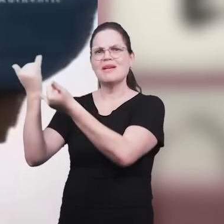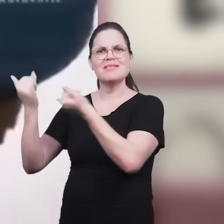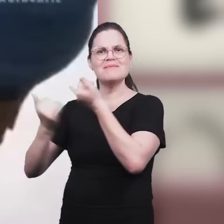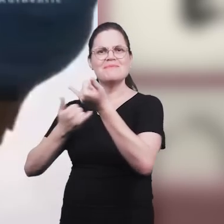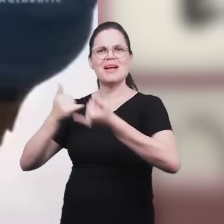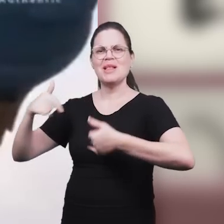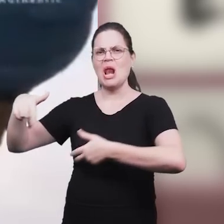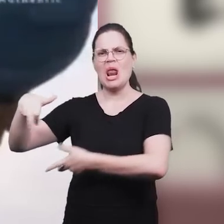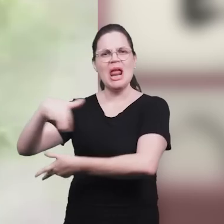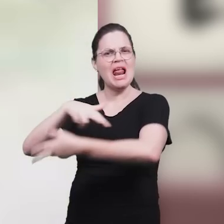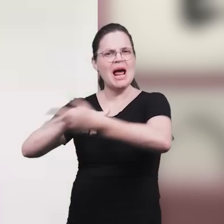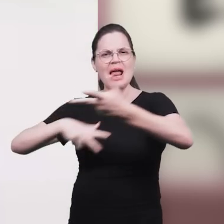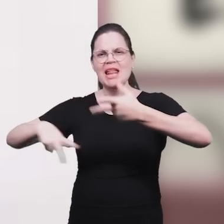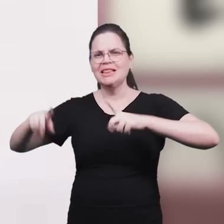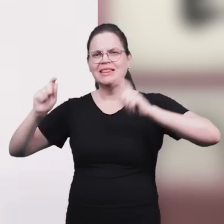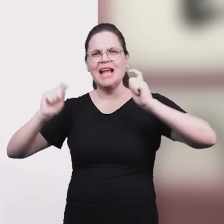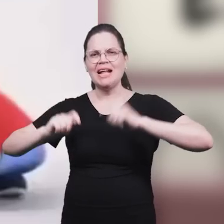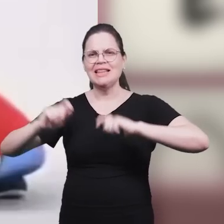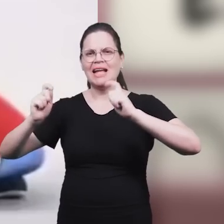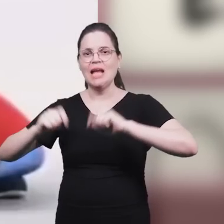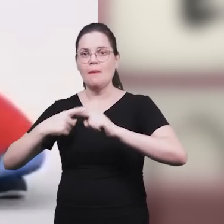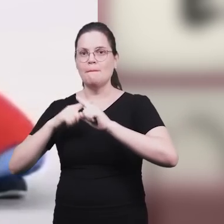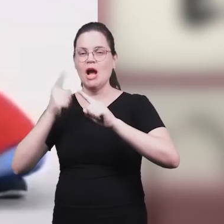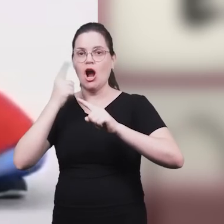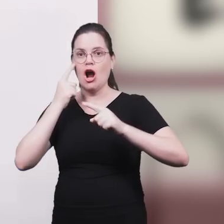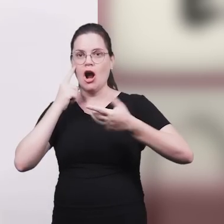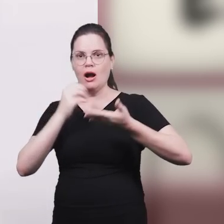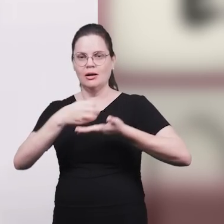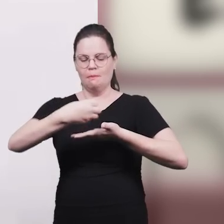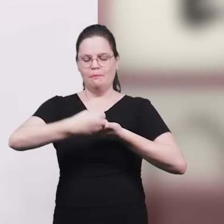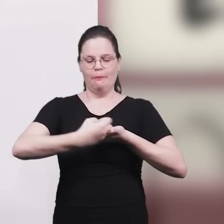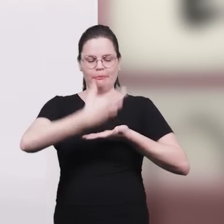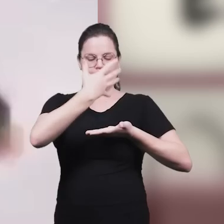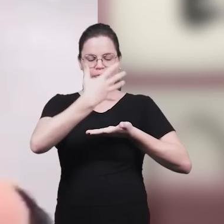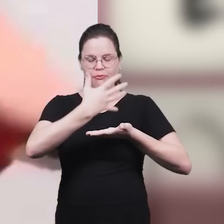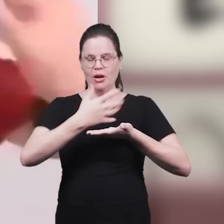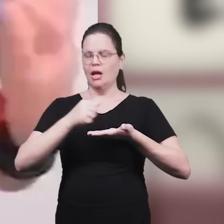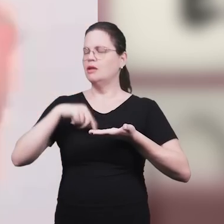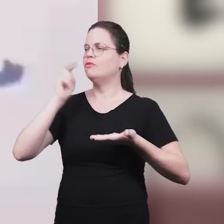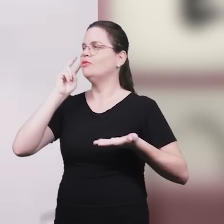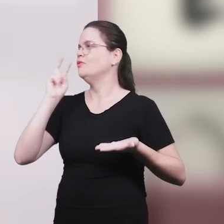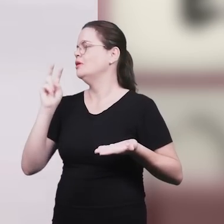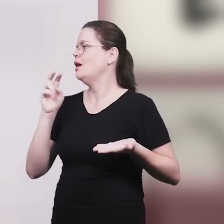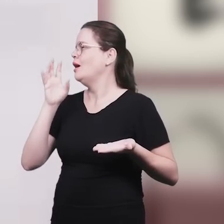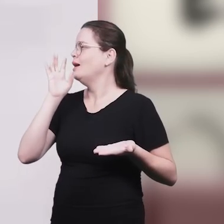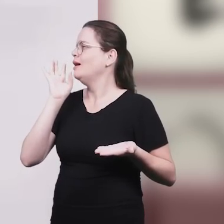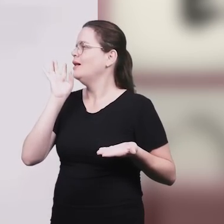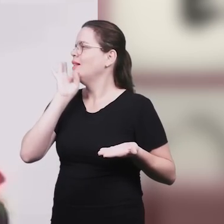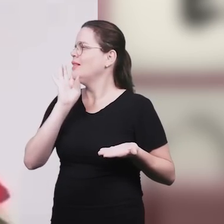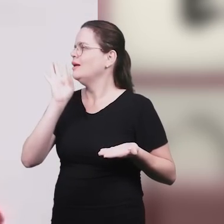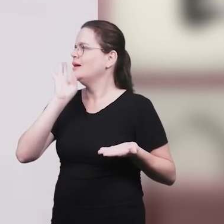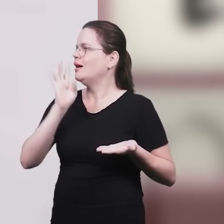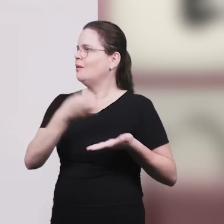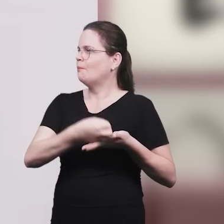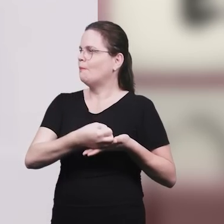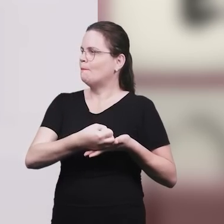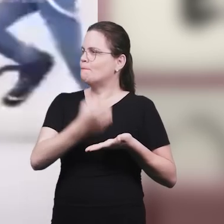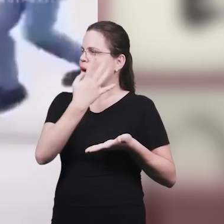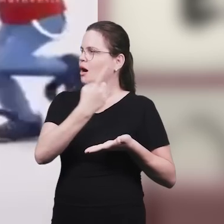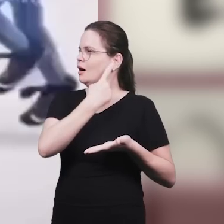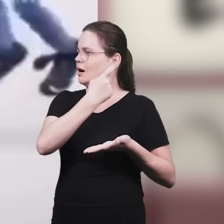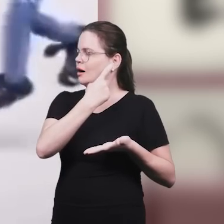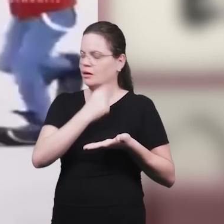brincadeira, de espaços para ele brincar, mas lembra da notificação, do comentário que a tia falou?